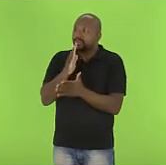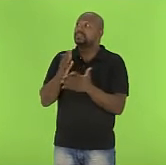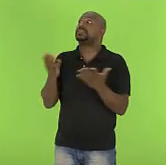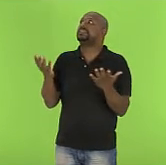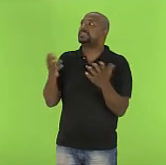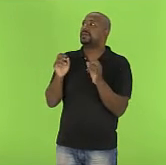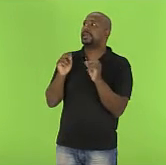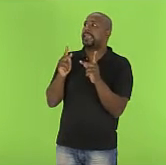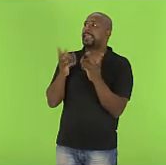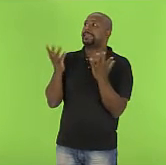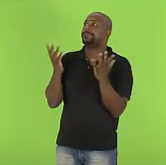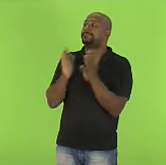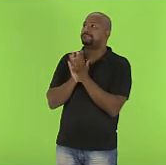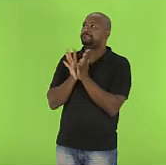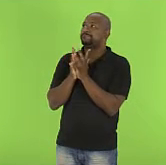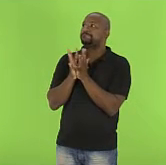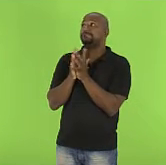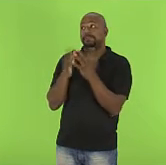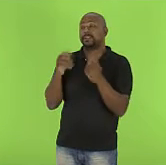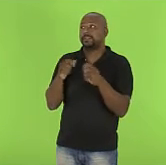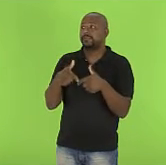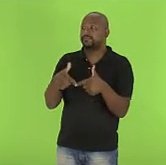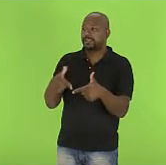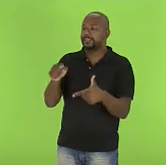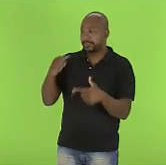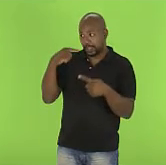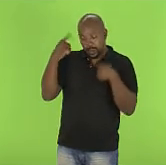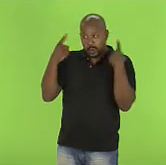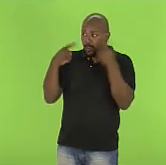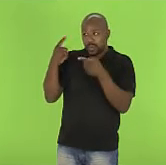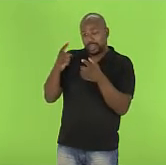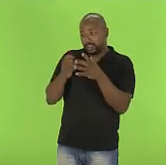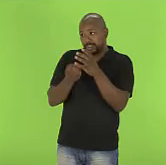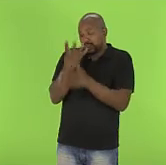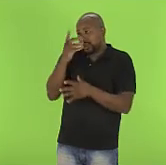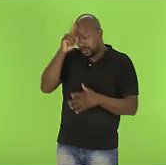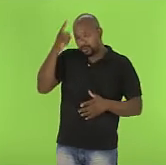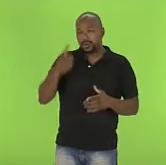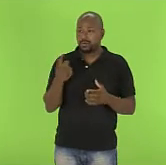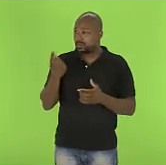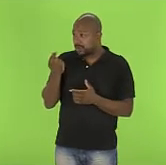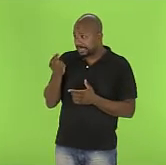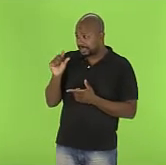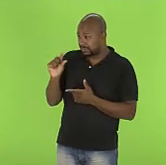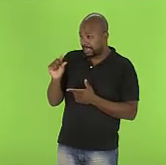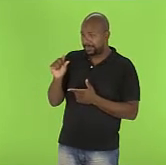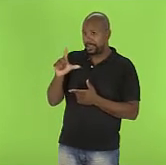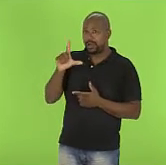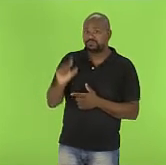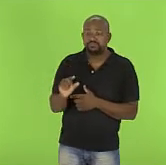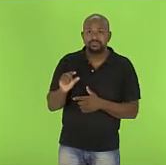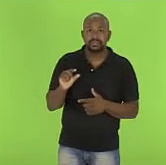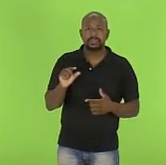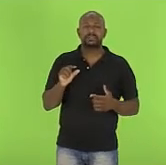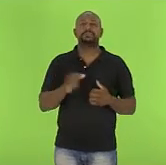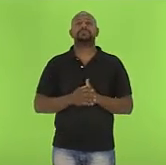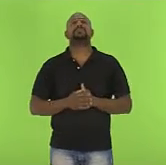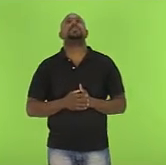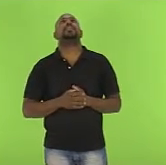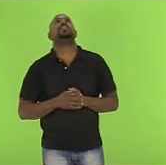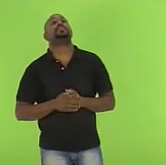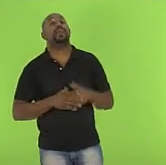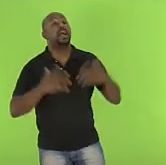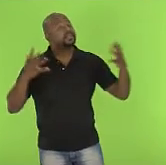aprovado, a gente falou, ok, agora a gente tem que realizar essa loucura que a gente criou. Com essa verba